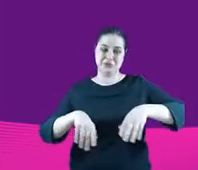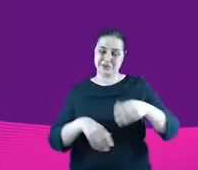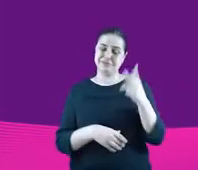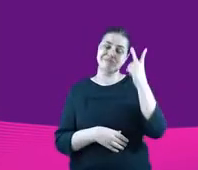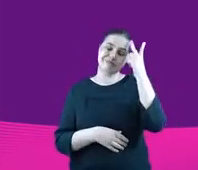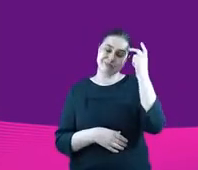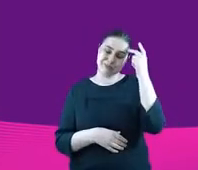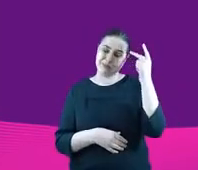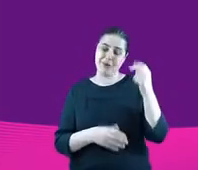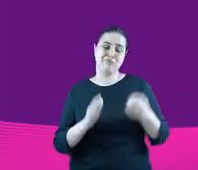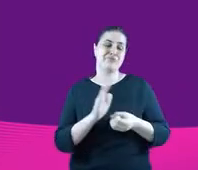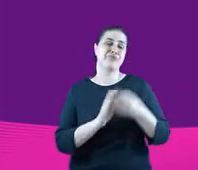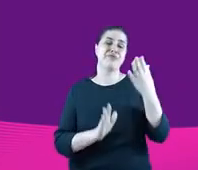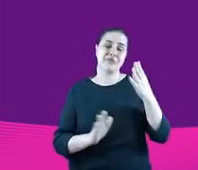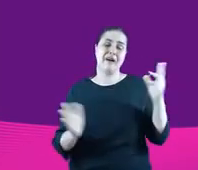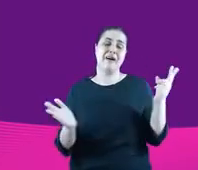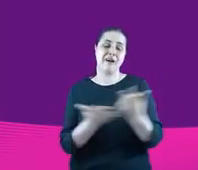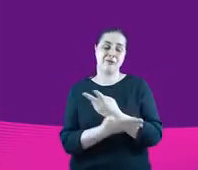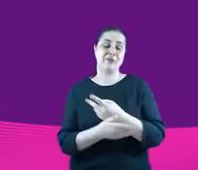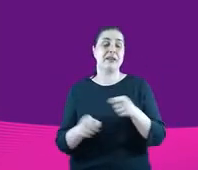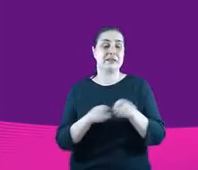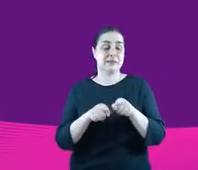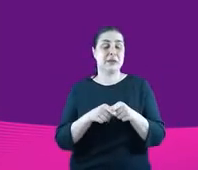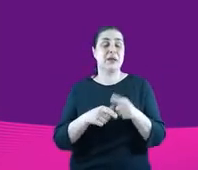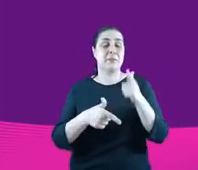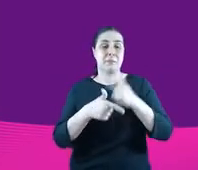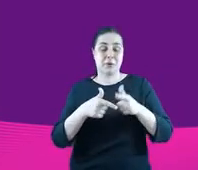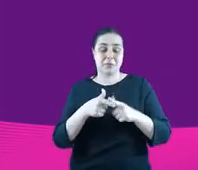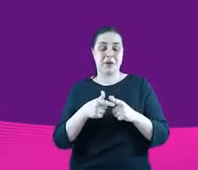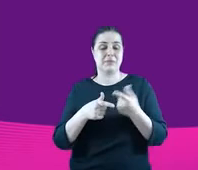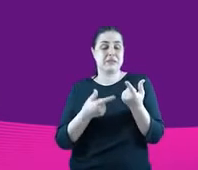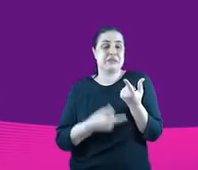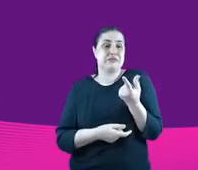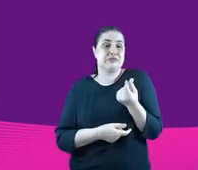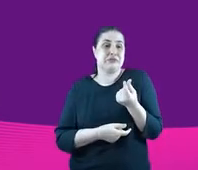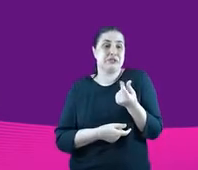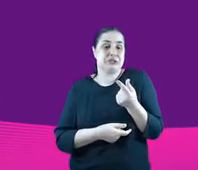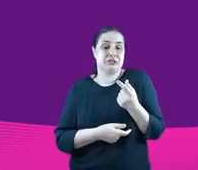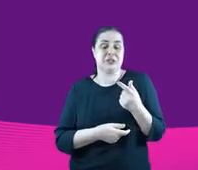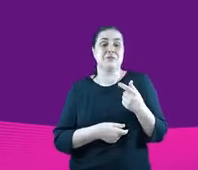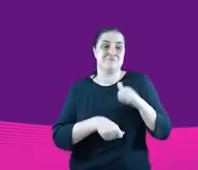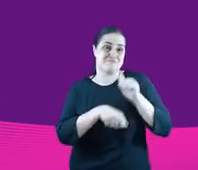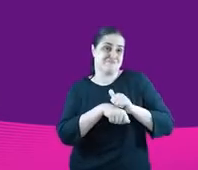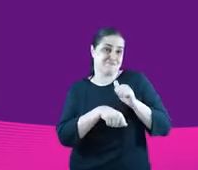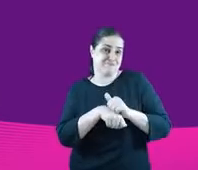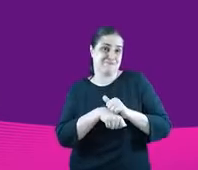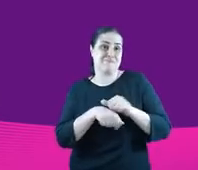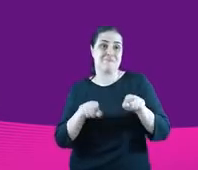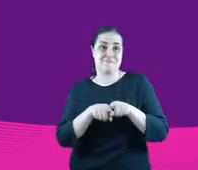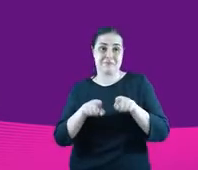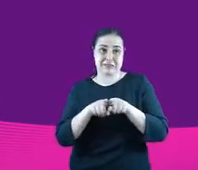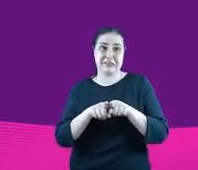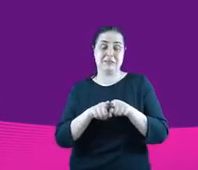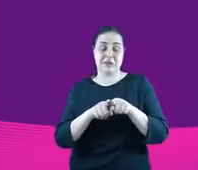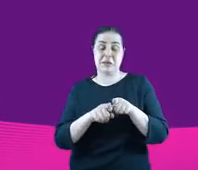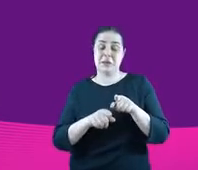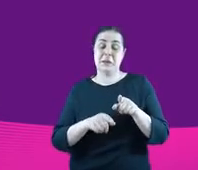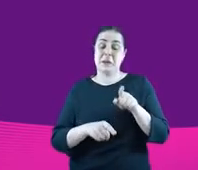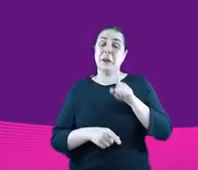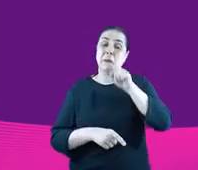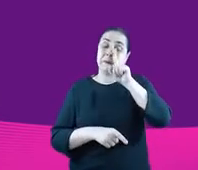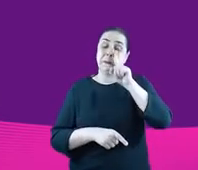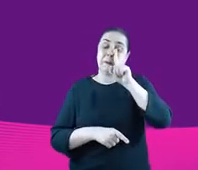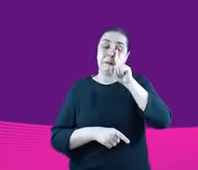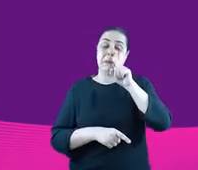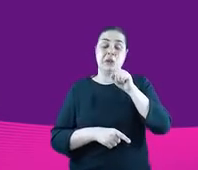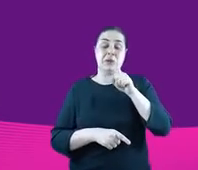Problemas profissionais e financeiros e até espirituais, de acordo, devido ao diagnóstico e ameaça à vida. Esses problemas